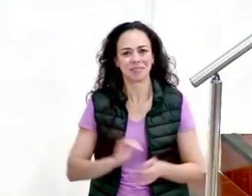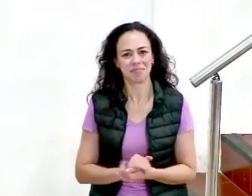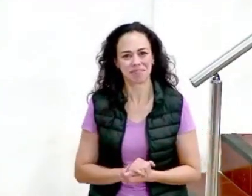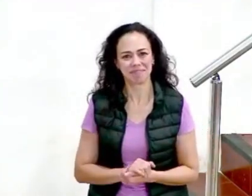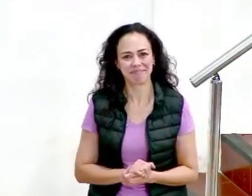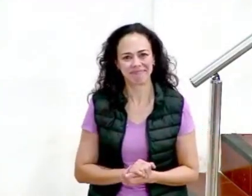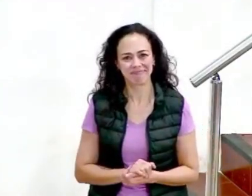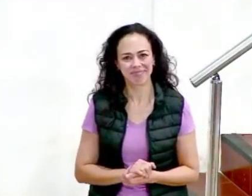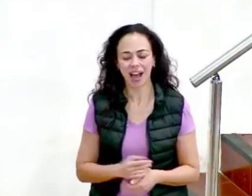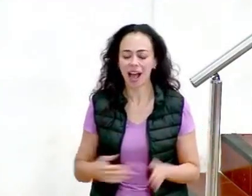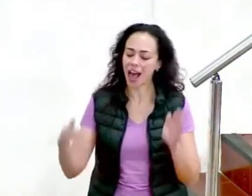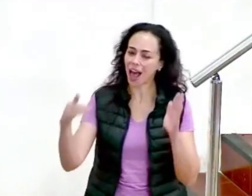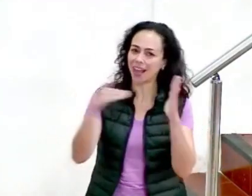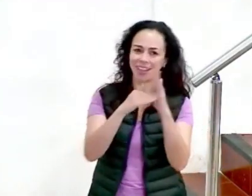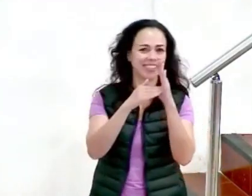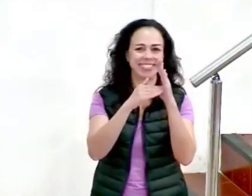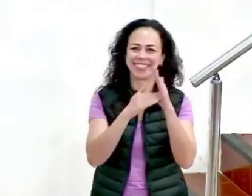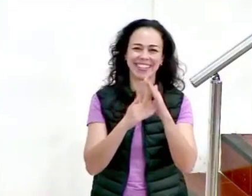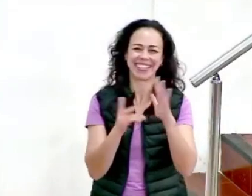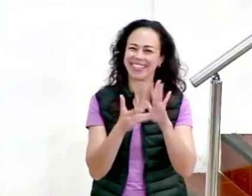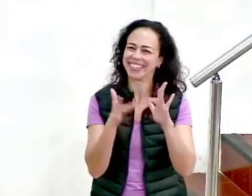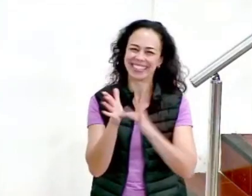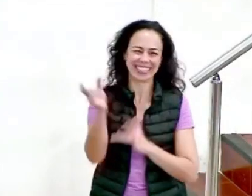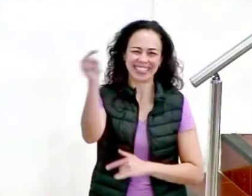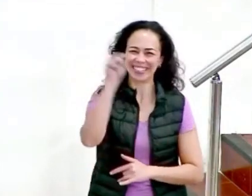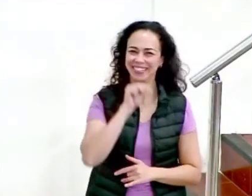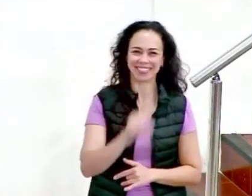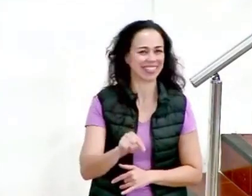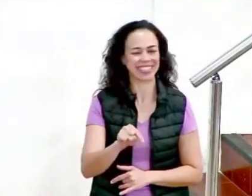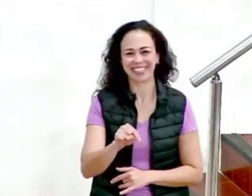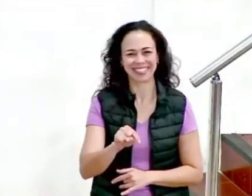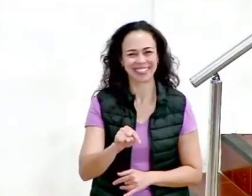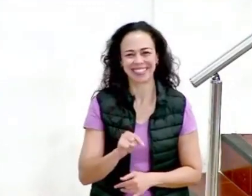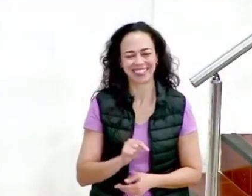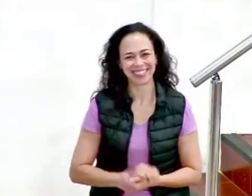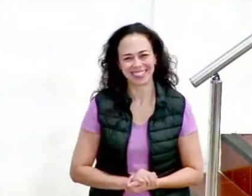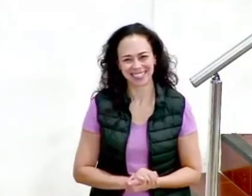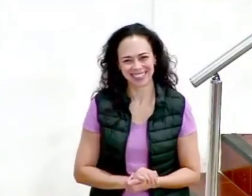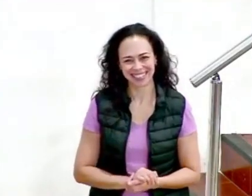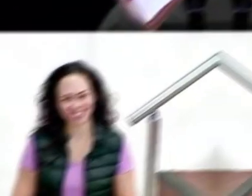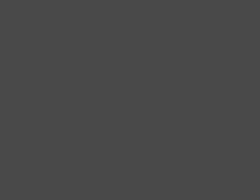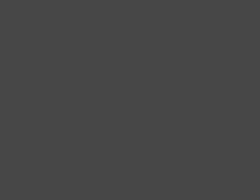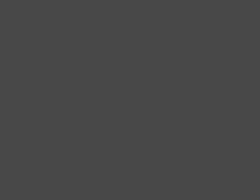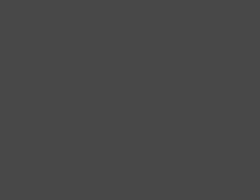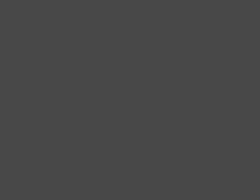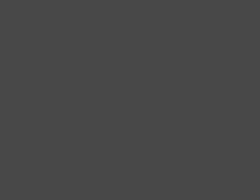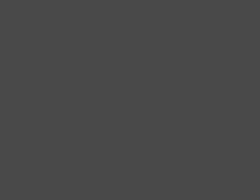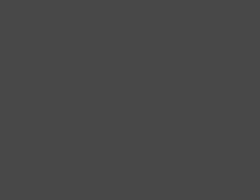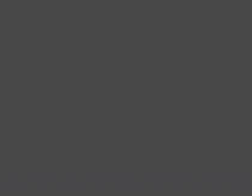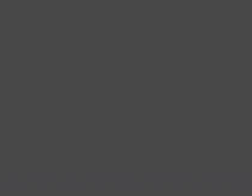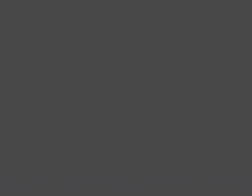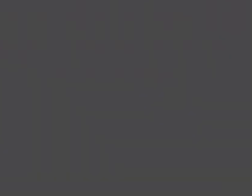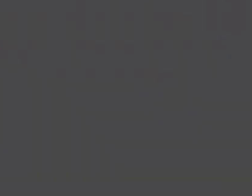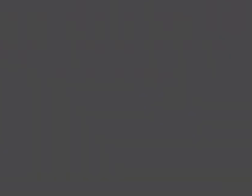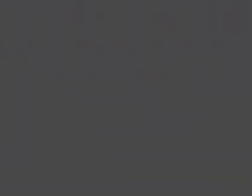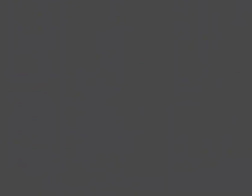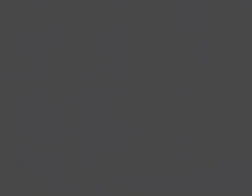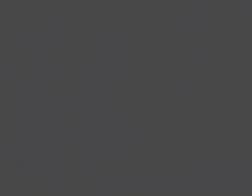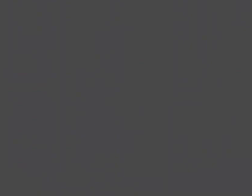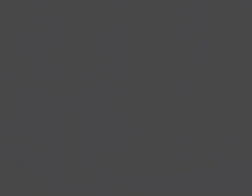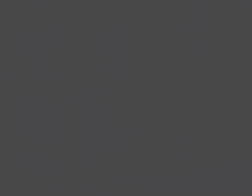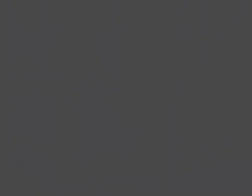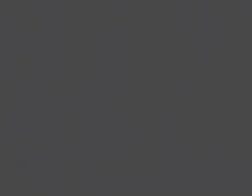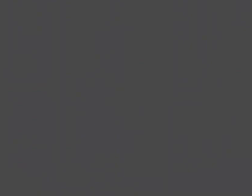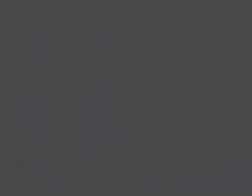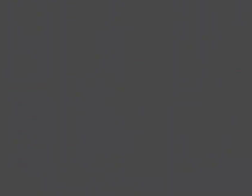enquanto aguardamos com esperança a volta de Cristo Jesus. Que Deus nos abençoe. Muito obrigado por nos acompanhar